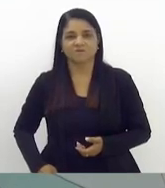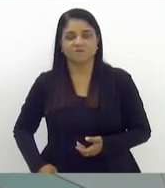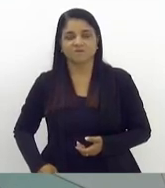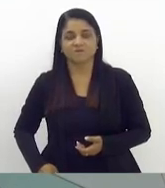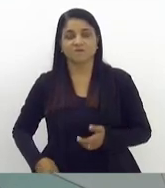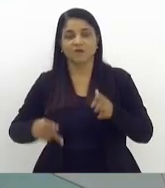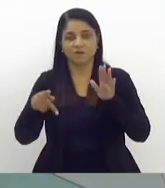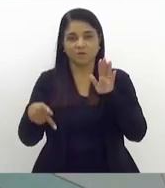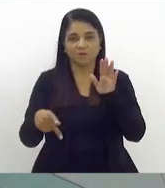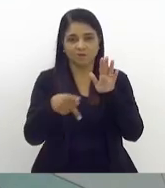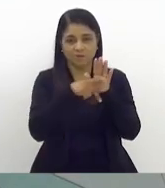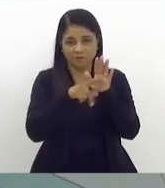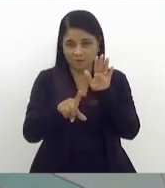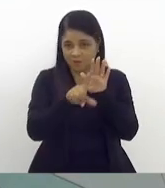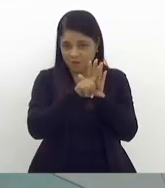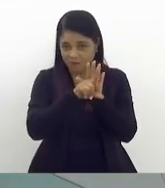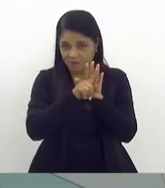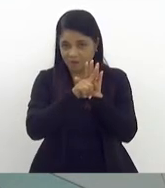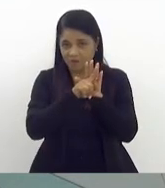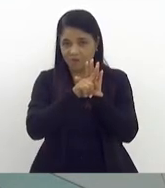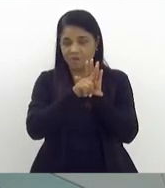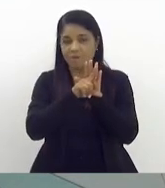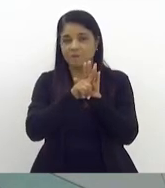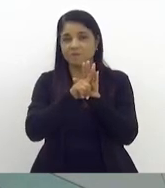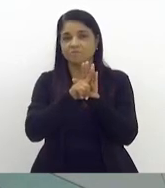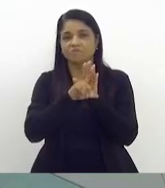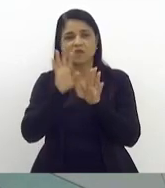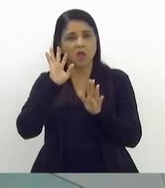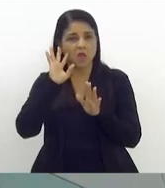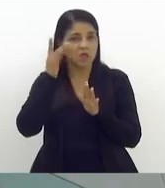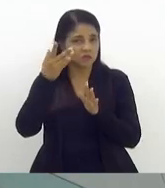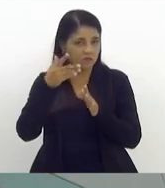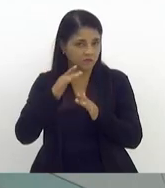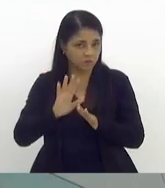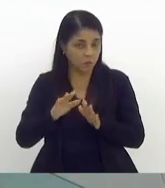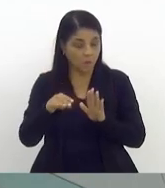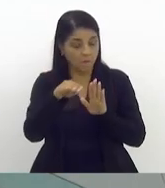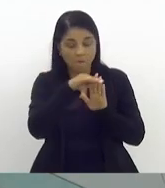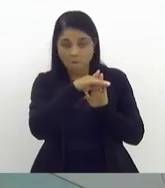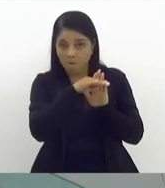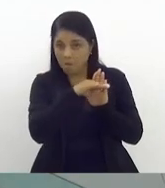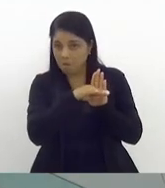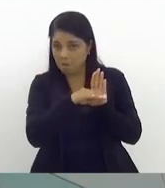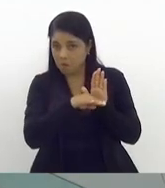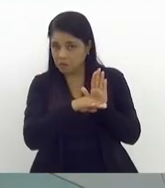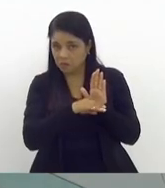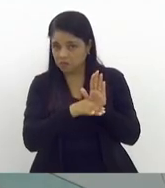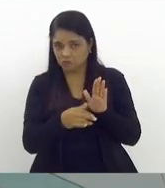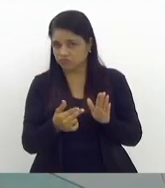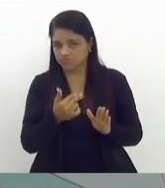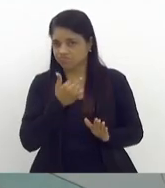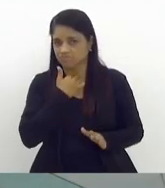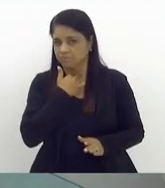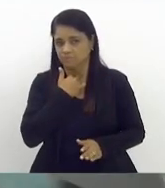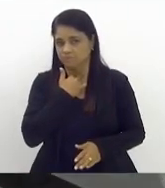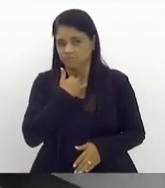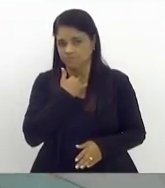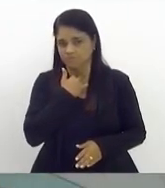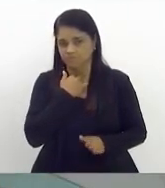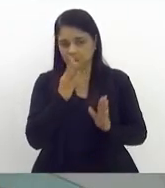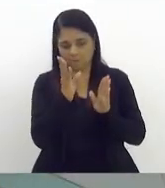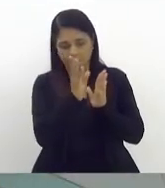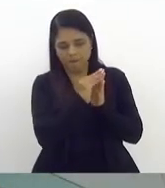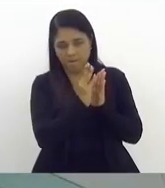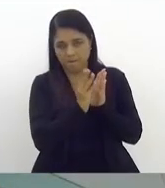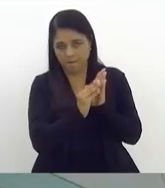este projeto, em tese, está resolvido, mas nem pautado ele poderia sê-lo,